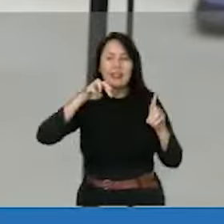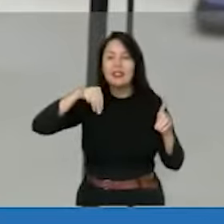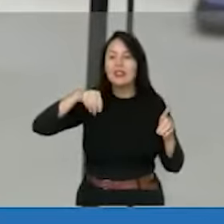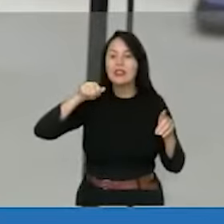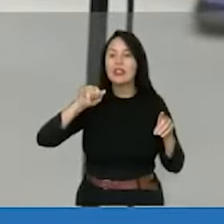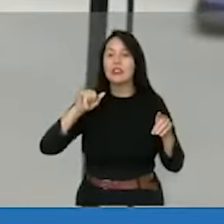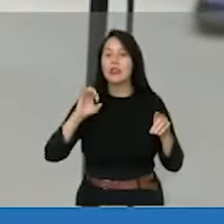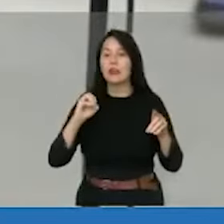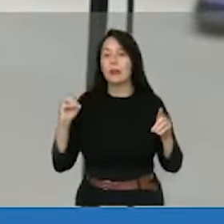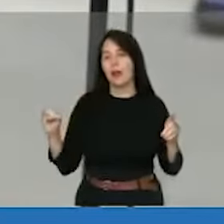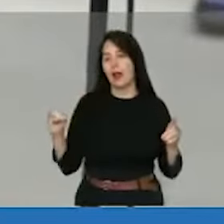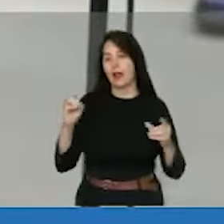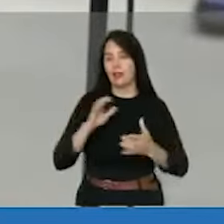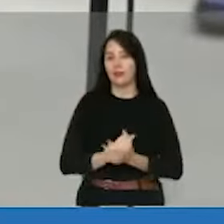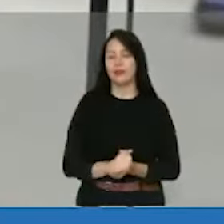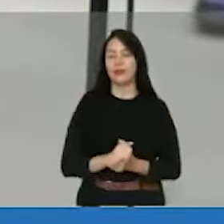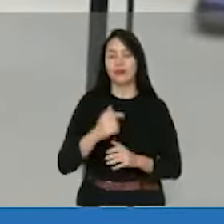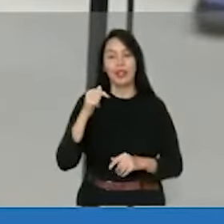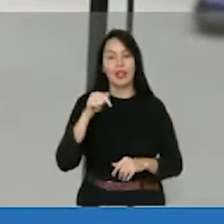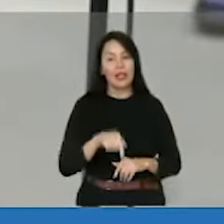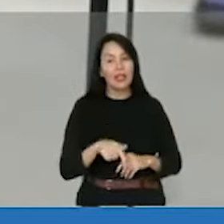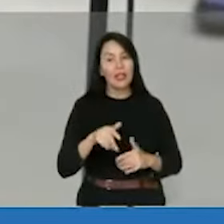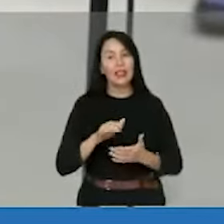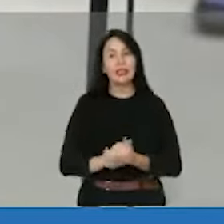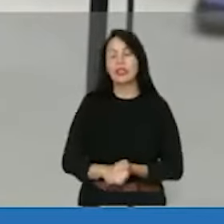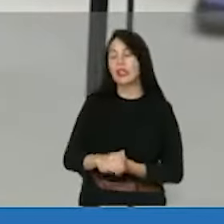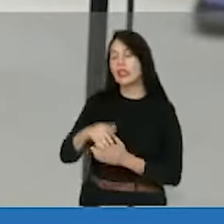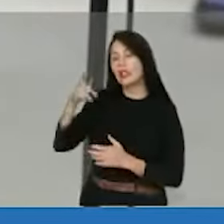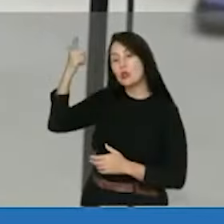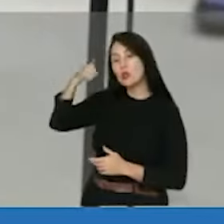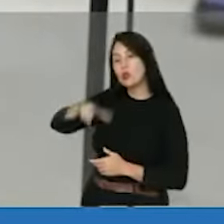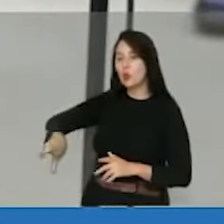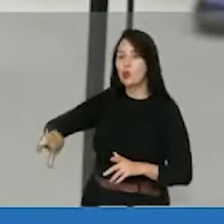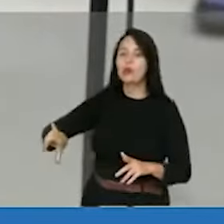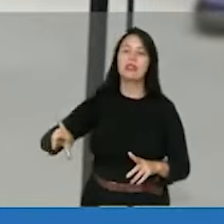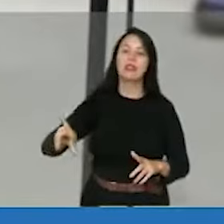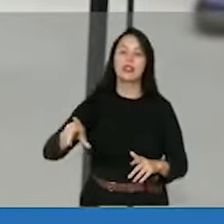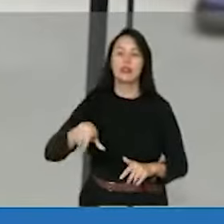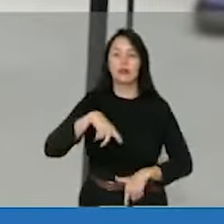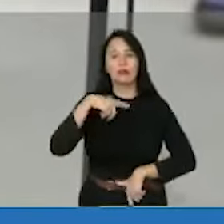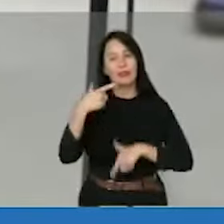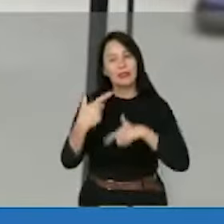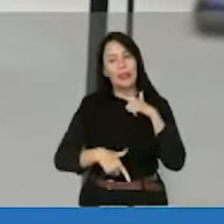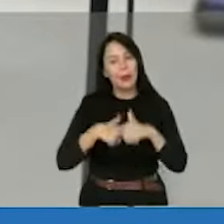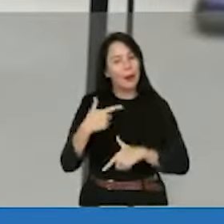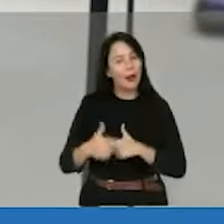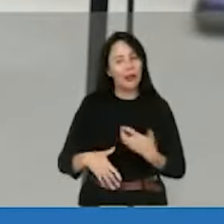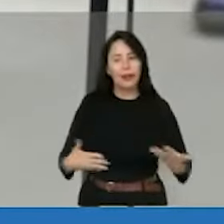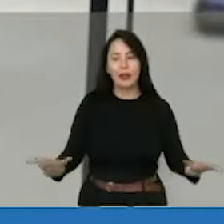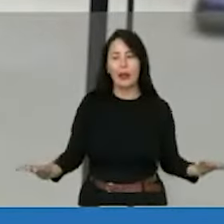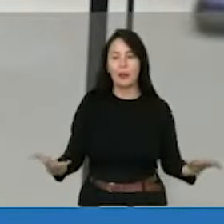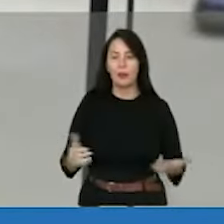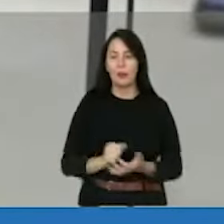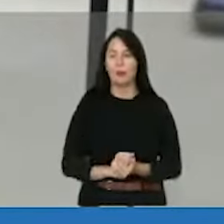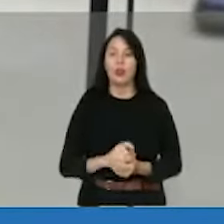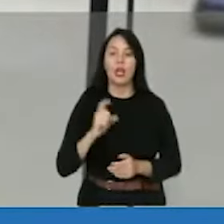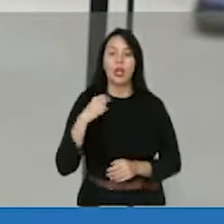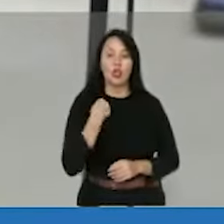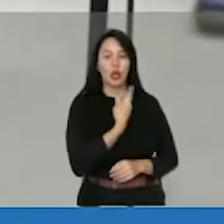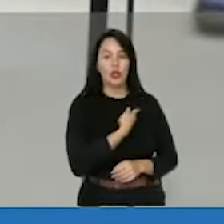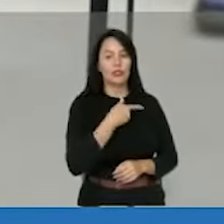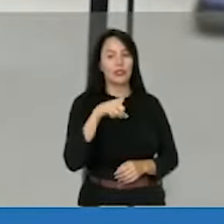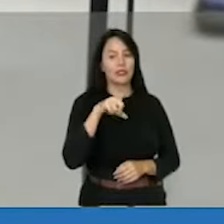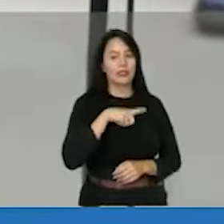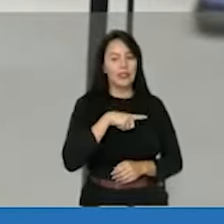quer é que haja recuperação e a recuperação dos empregos também. Então, portanto, nós temos toda a disposição de